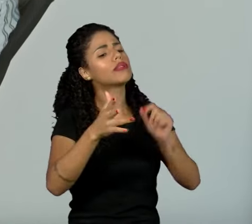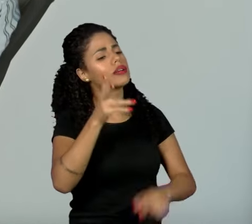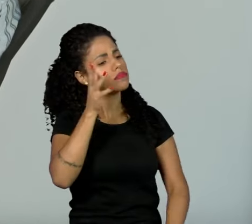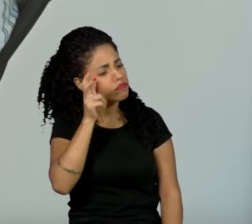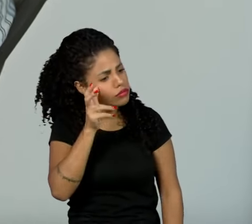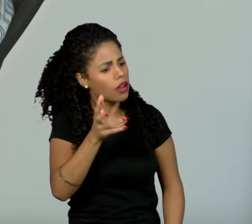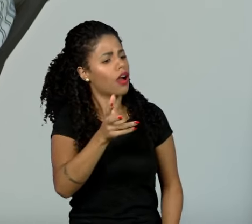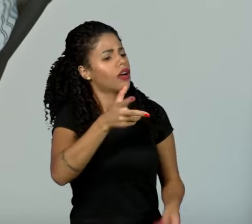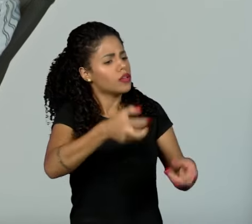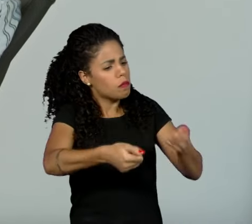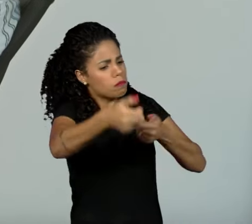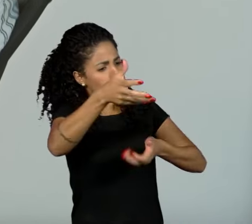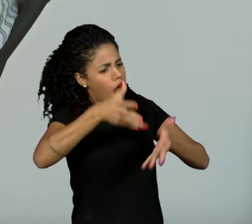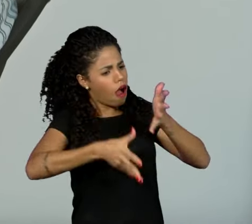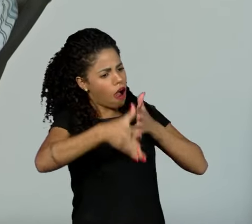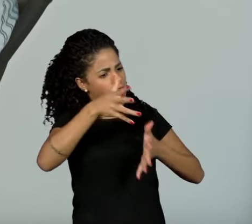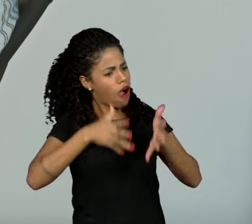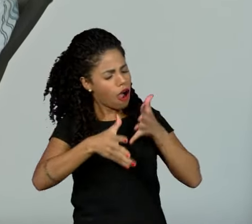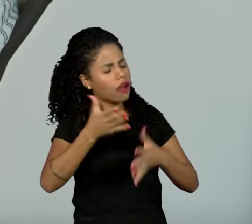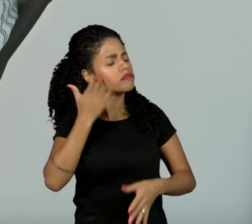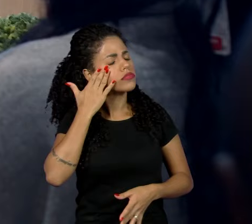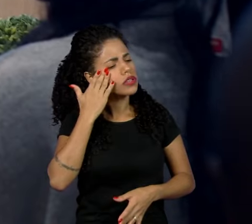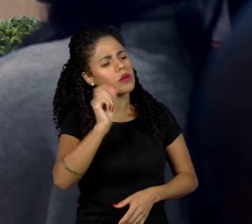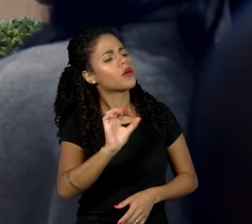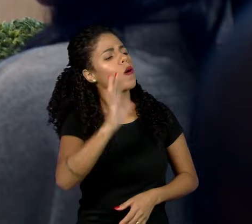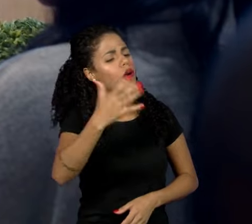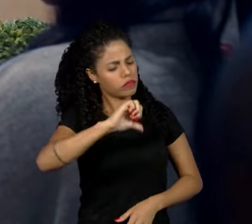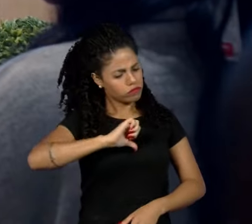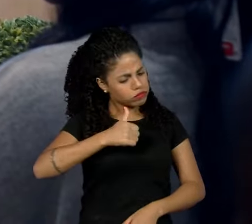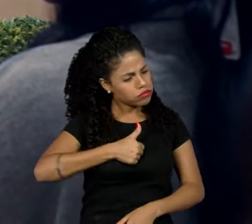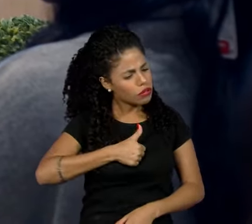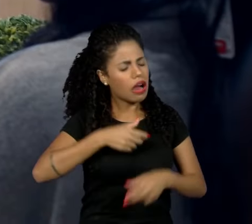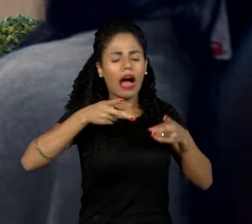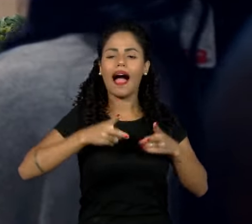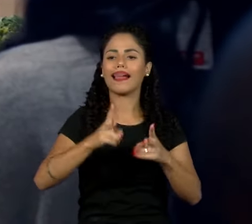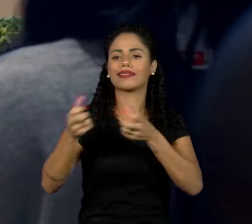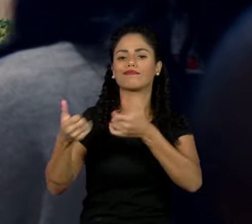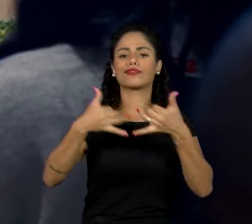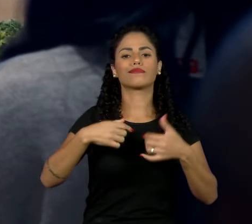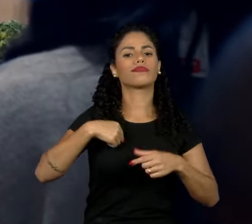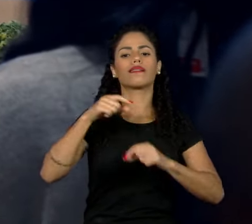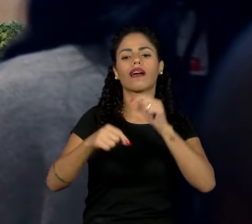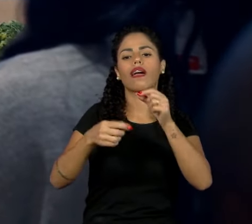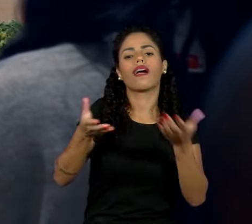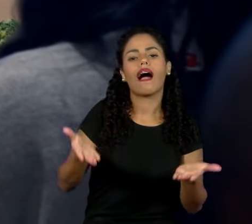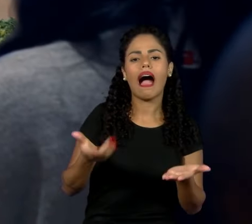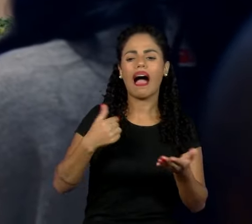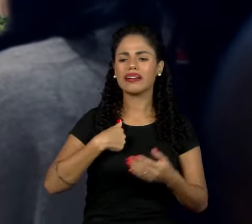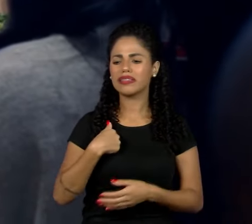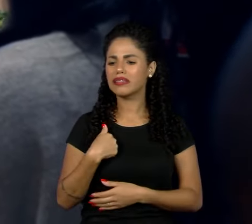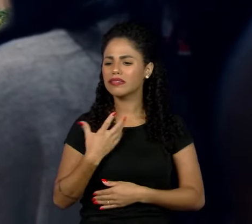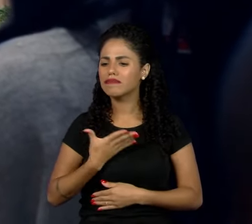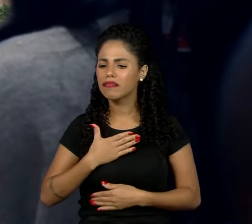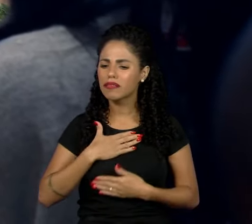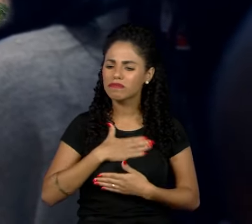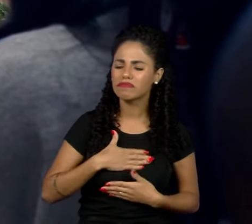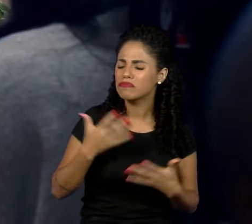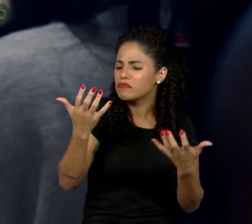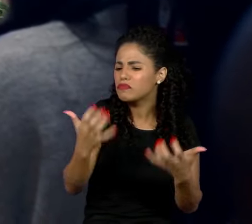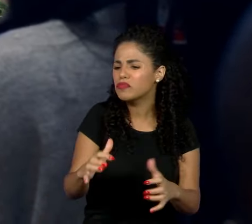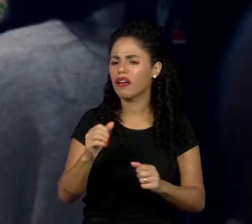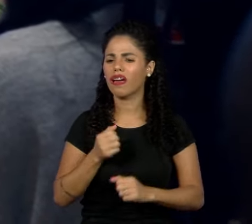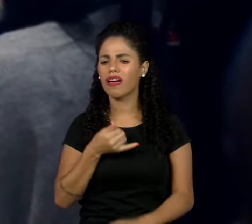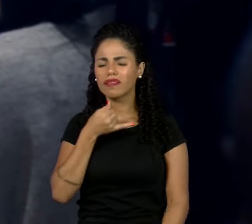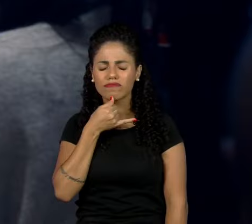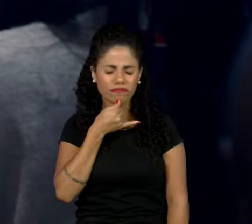autoestima. Entendendo o que ela entende por autoestima, geralmente ela traz os pontos de que eu não sinto prazer em fazer as coisas, eu tô